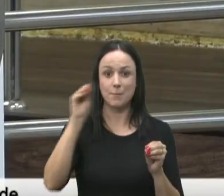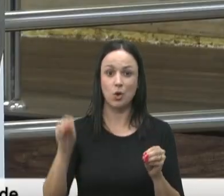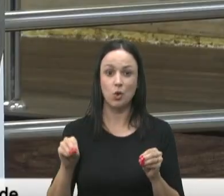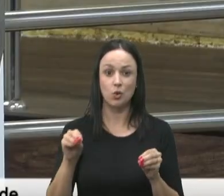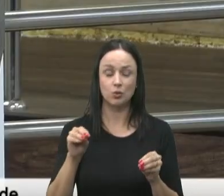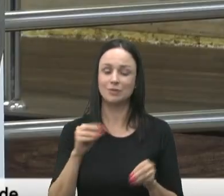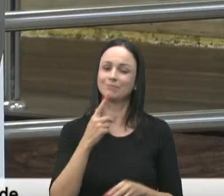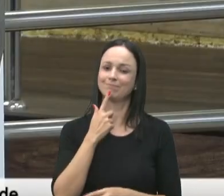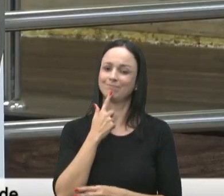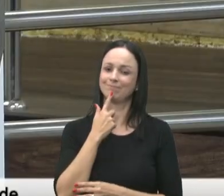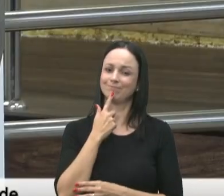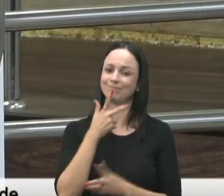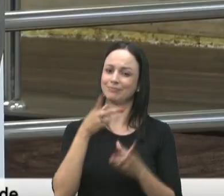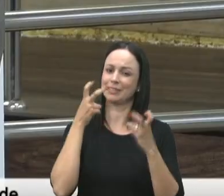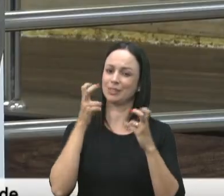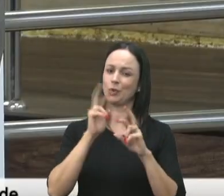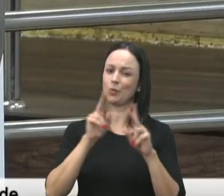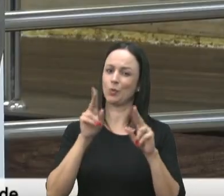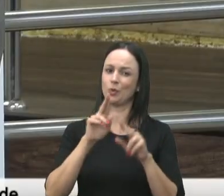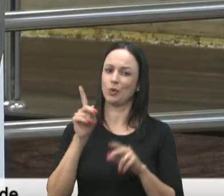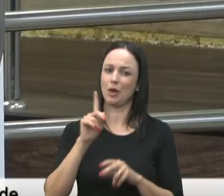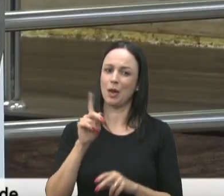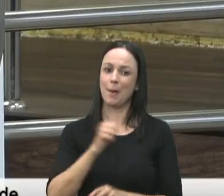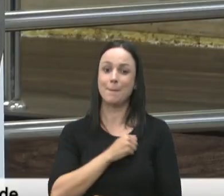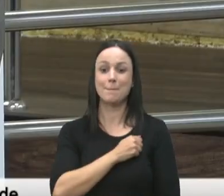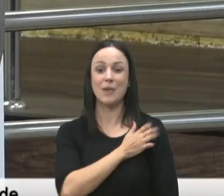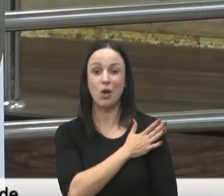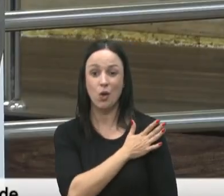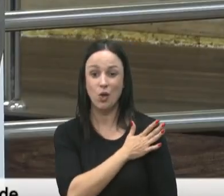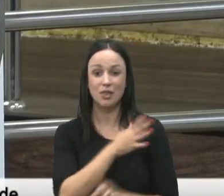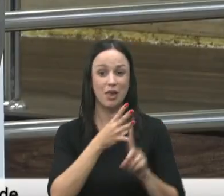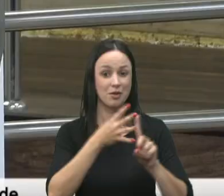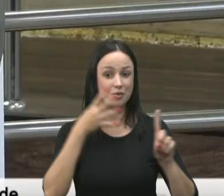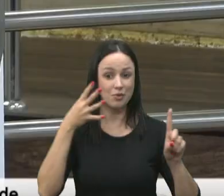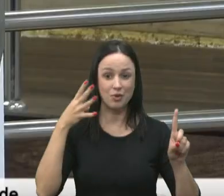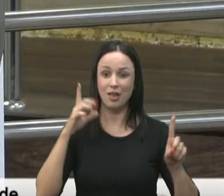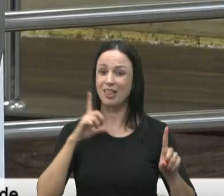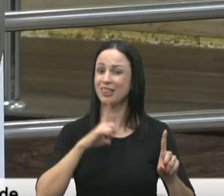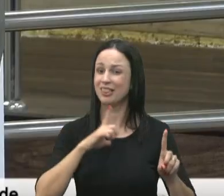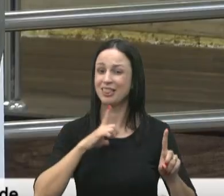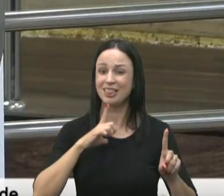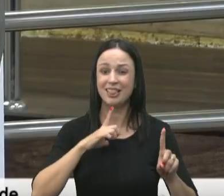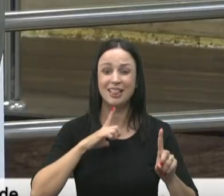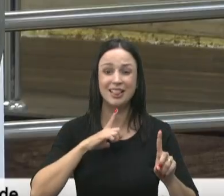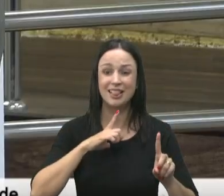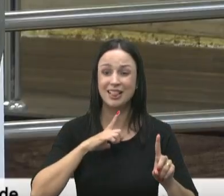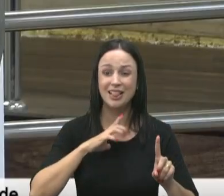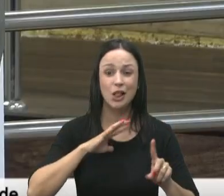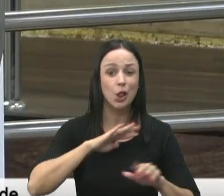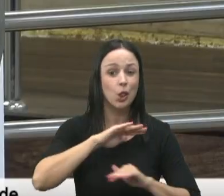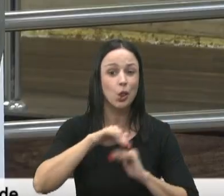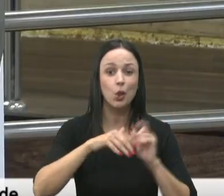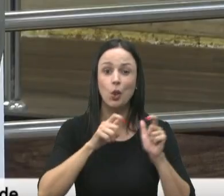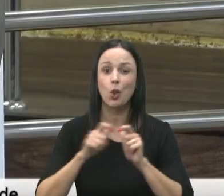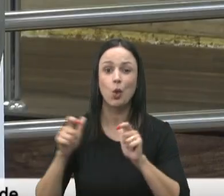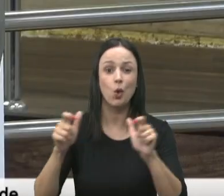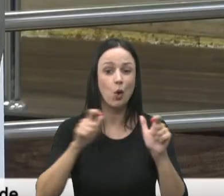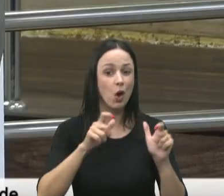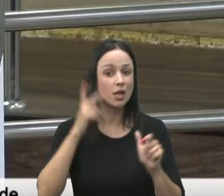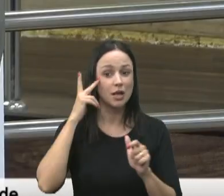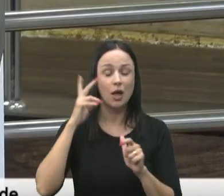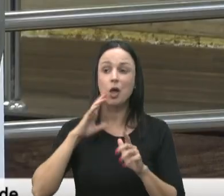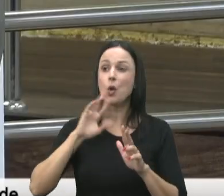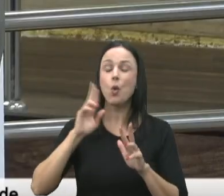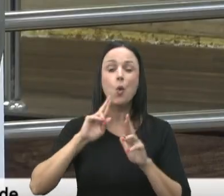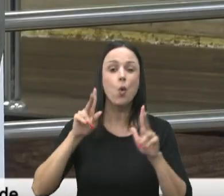é bem assim. Que preconceito e LGBTfobia existe em todos os lugares, existe em São Paulo, não é um mundo cor-de-rosa. A questão é que